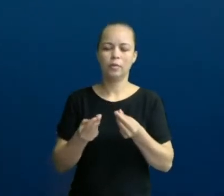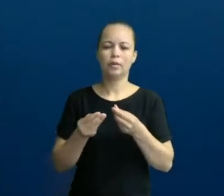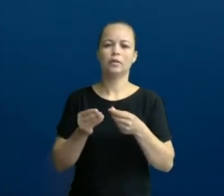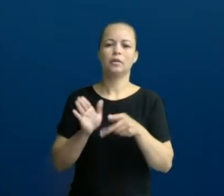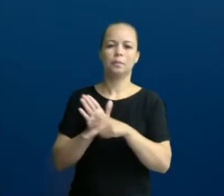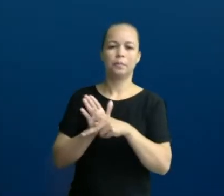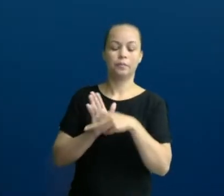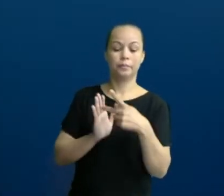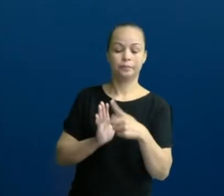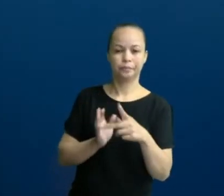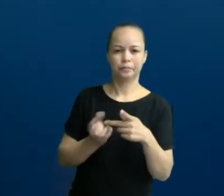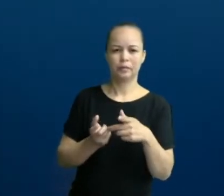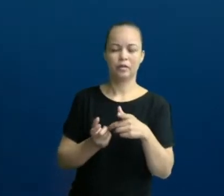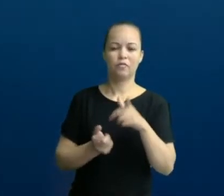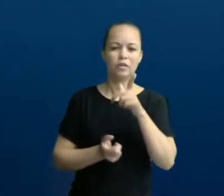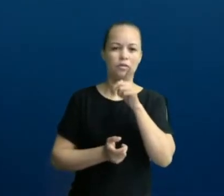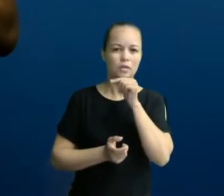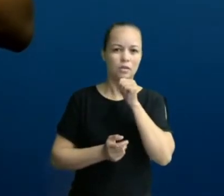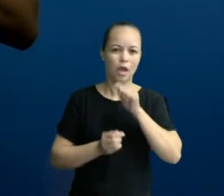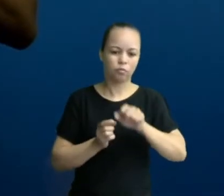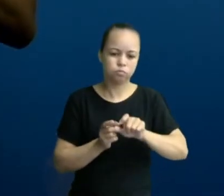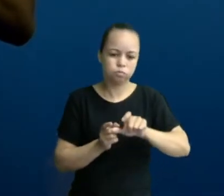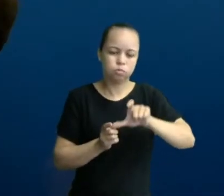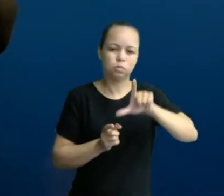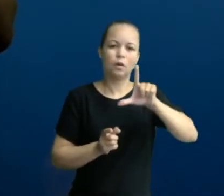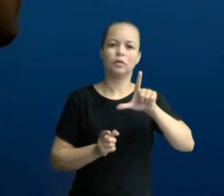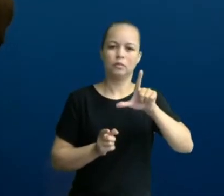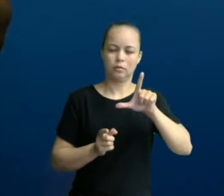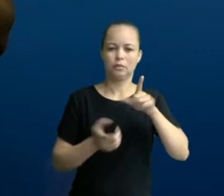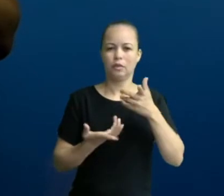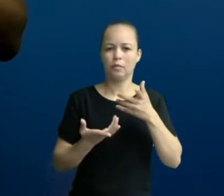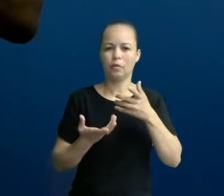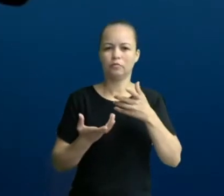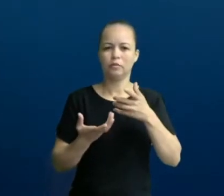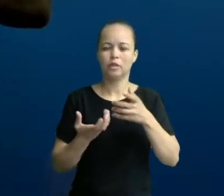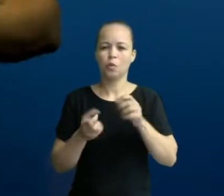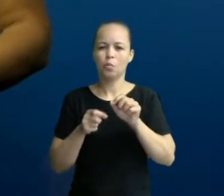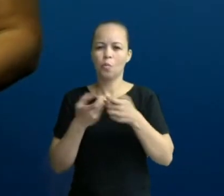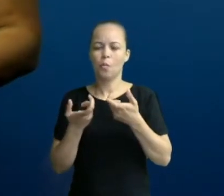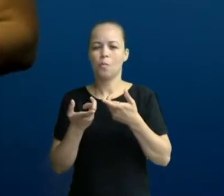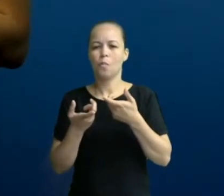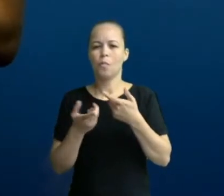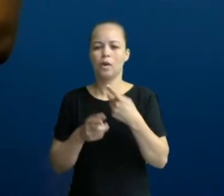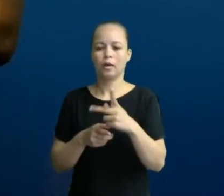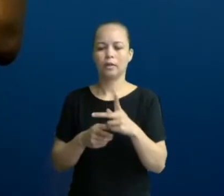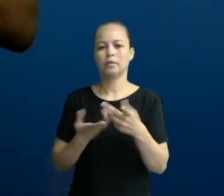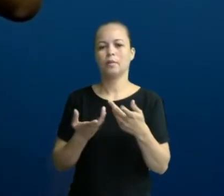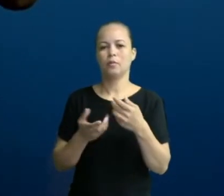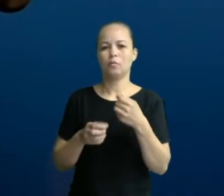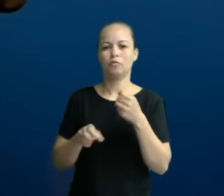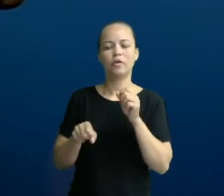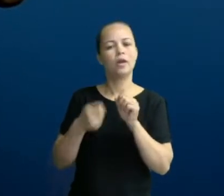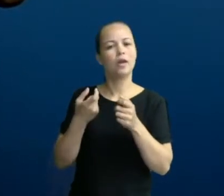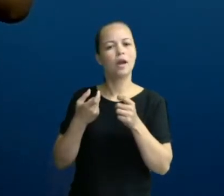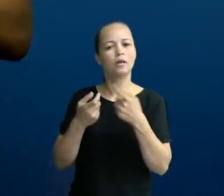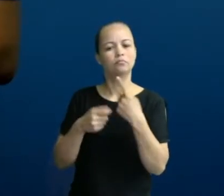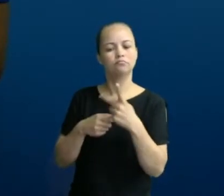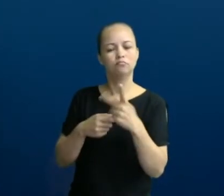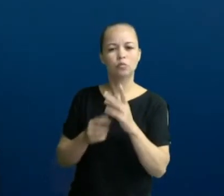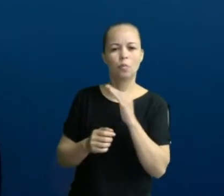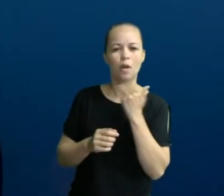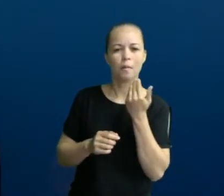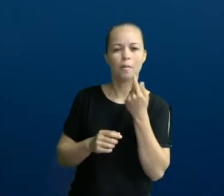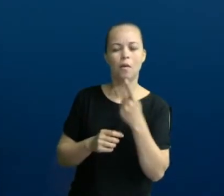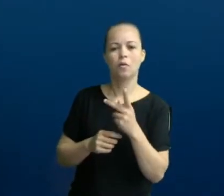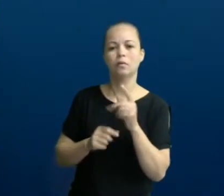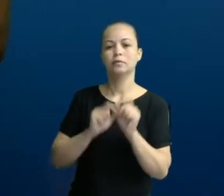garantidas. Porque se o excesso de água aqui ocorrer, esse indivíduo aqui ele pode sofrer uma lise, uma quebra, e aí promover a sua morte. Então, essa indicação aqui,